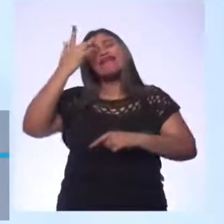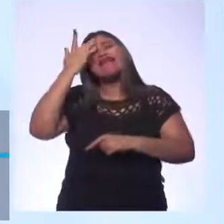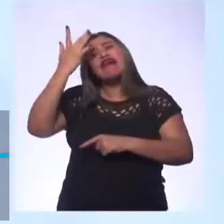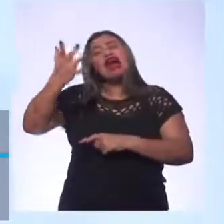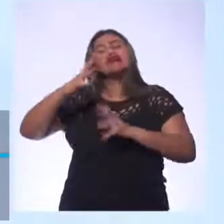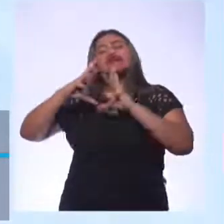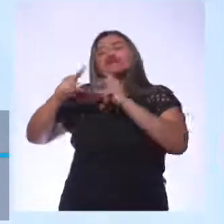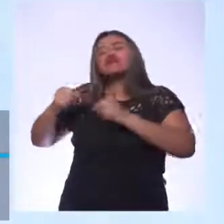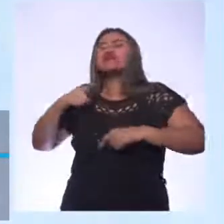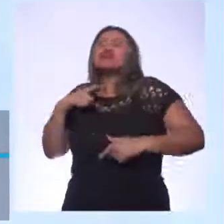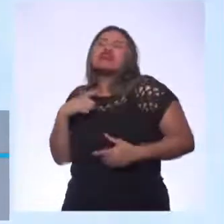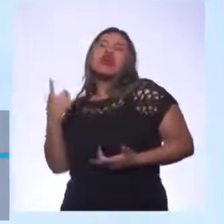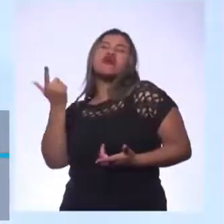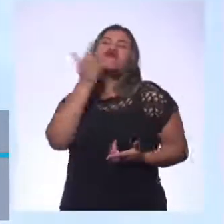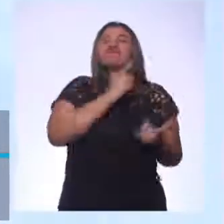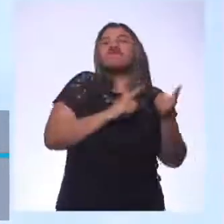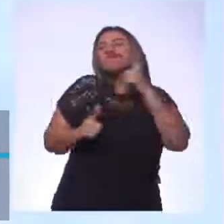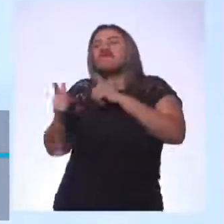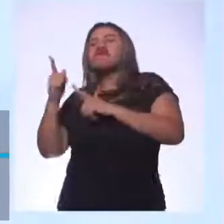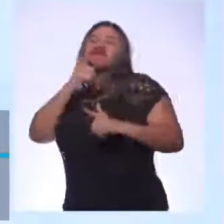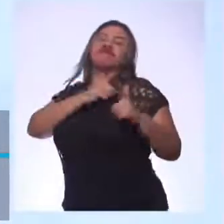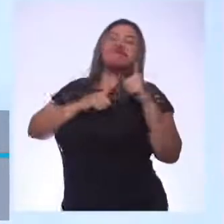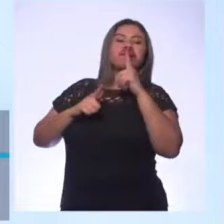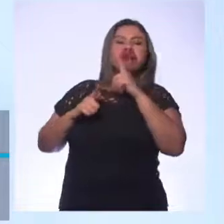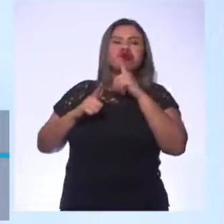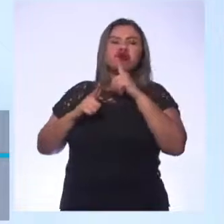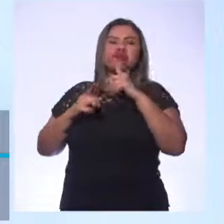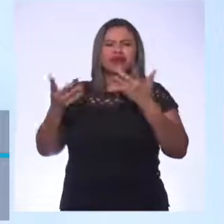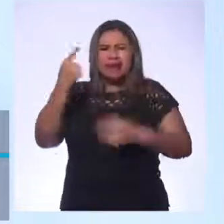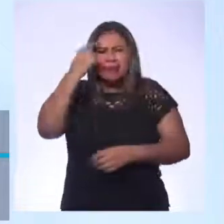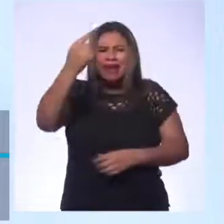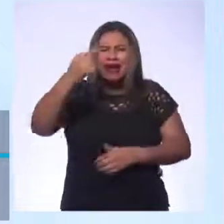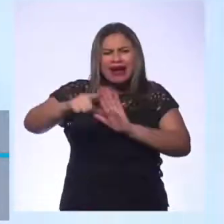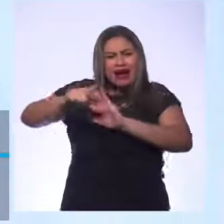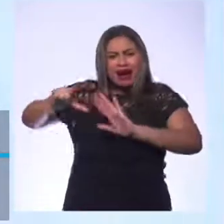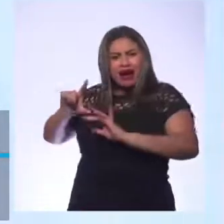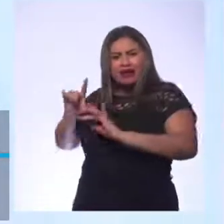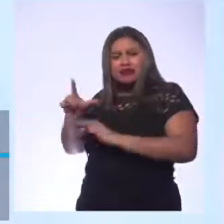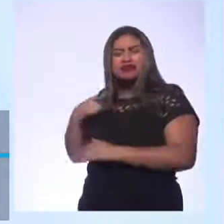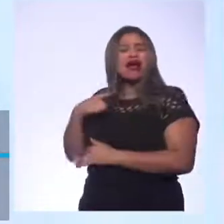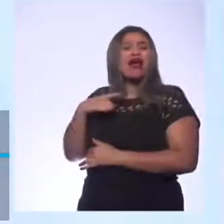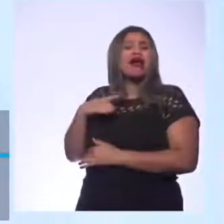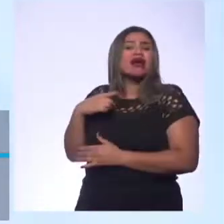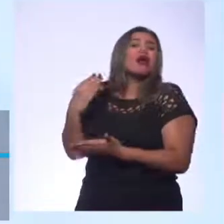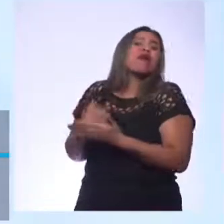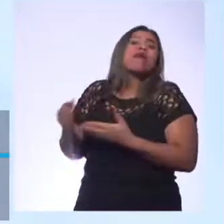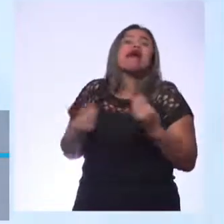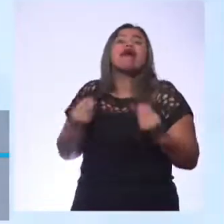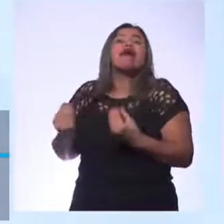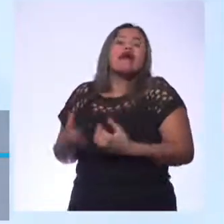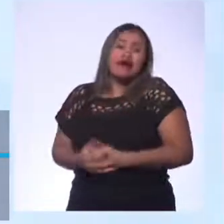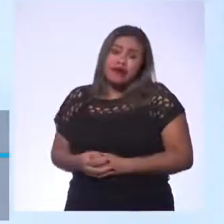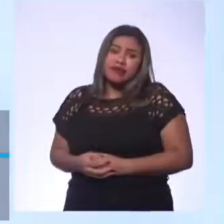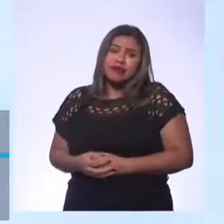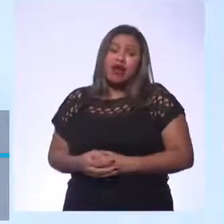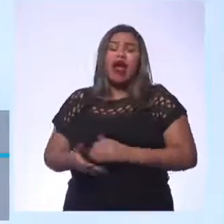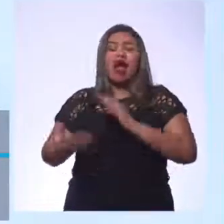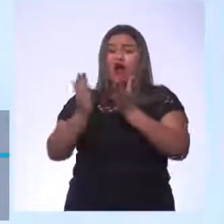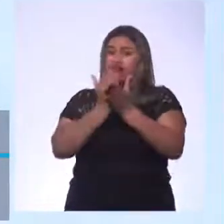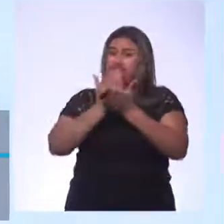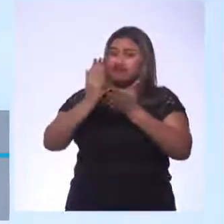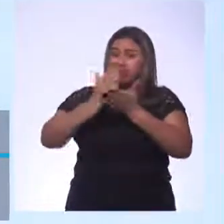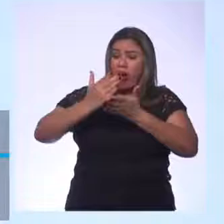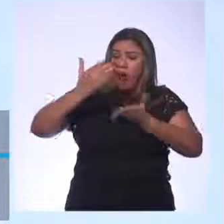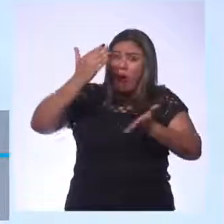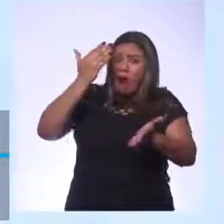os recursos e falar, eu conquistei tudo. Peraí, mas você partiu dessa corrida aí a partir de onde? Né? Que tem gente que está partindo lá de trás,